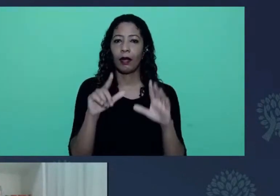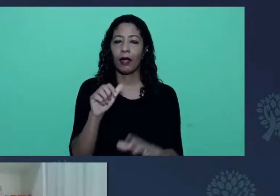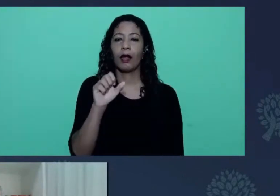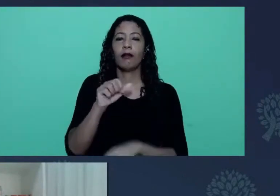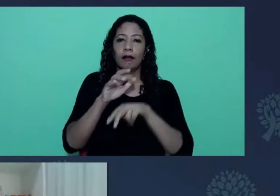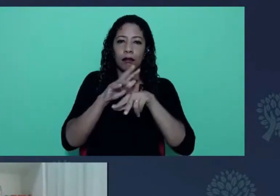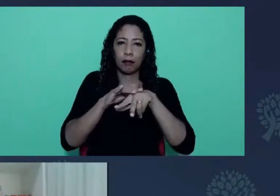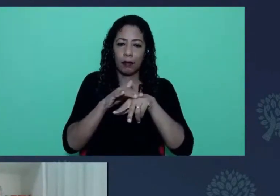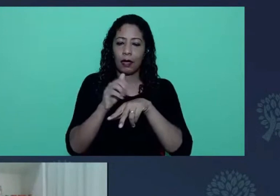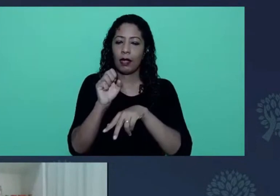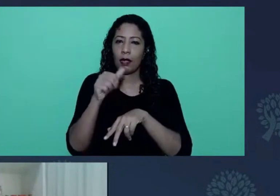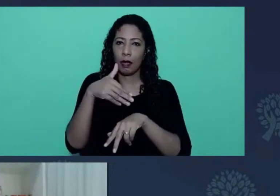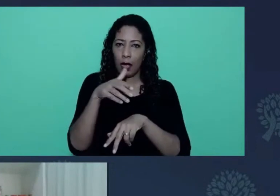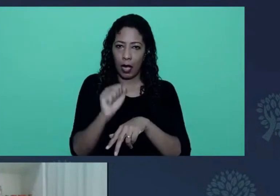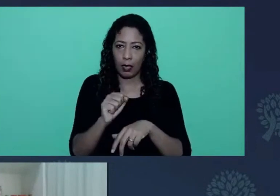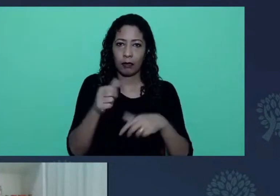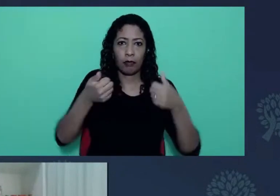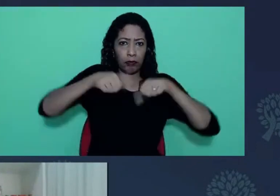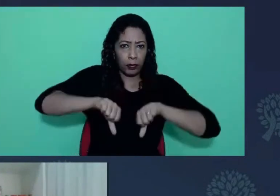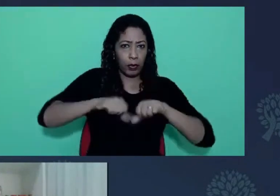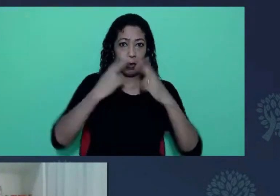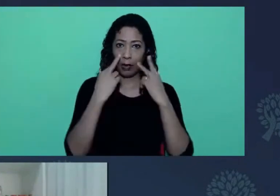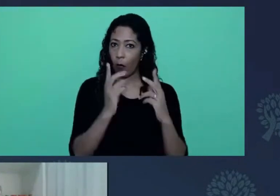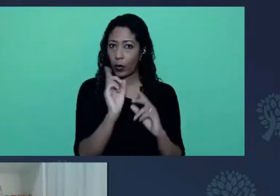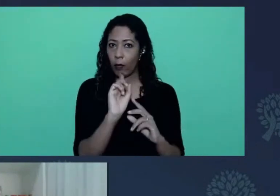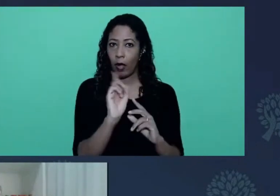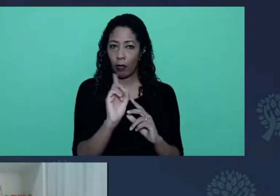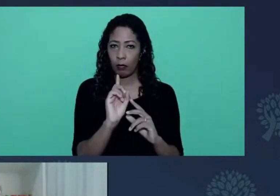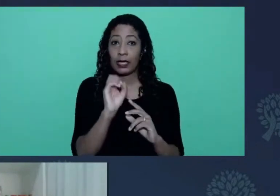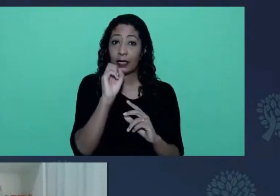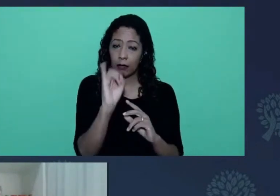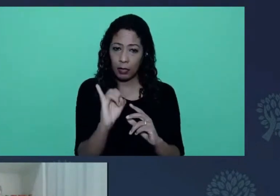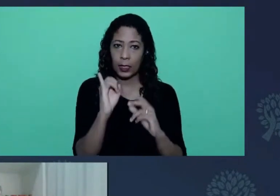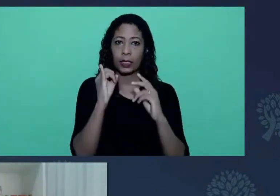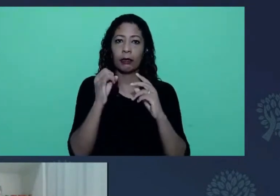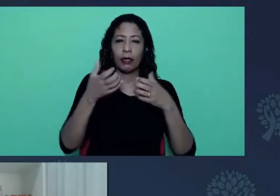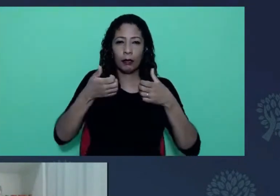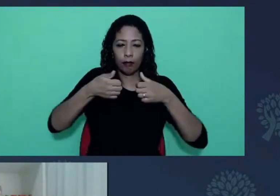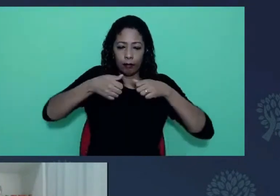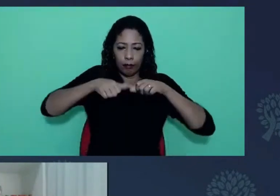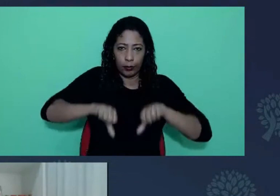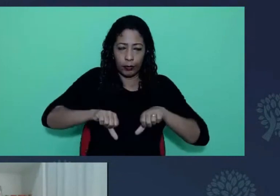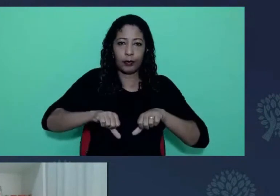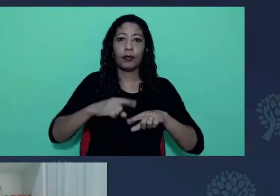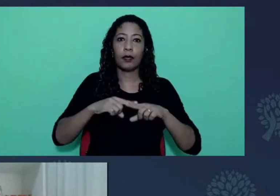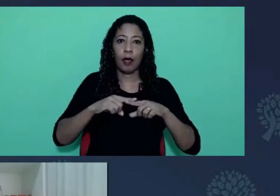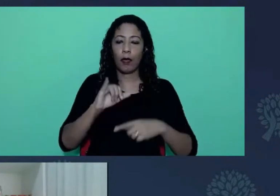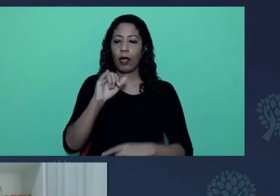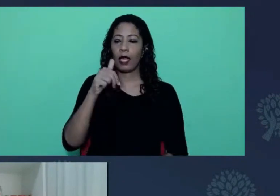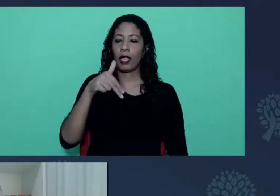asmático, não é normal ter crise. Sempre que ele tem crise, é uma exacerbação,